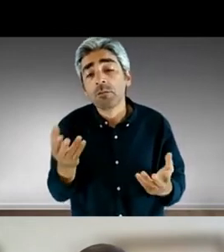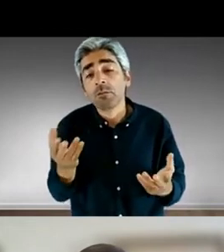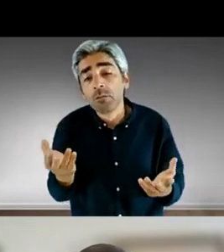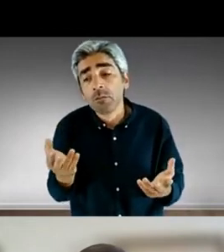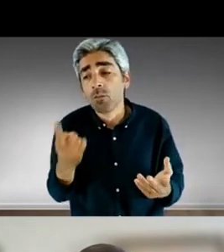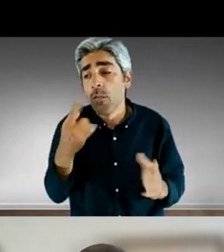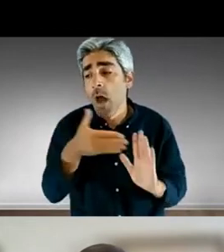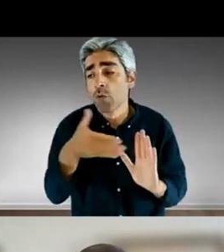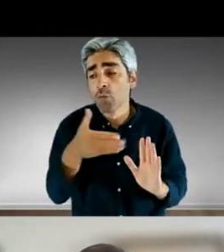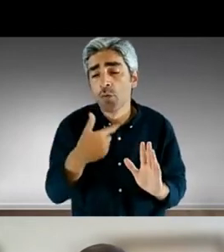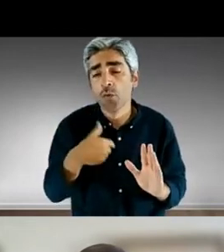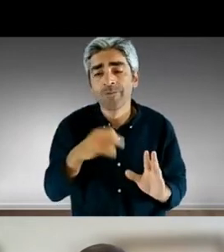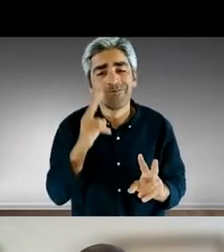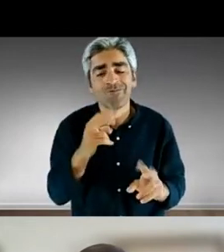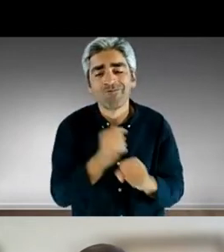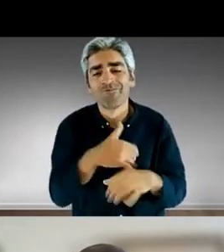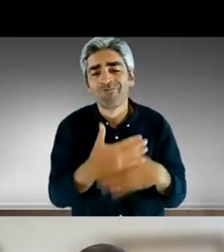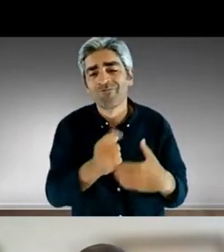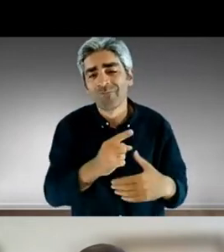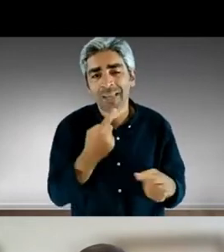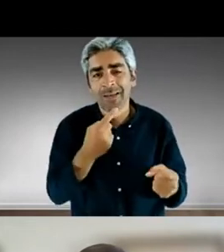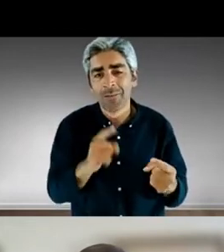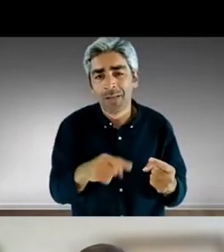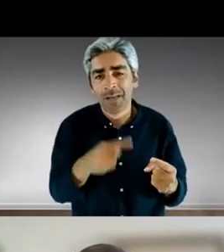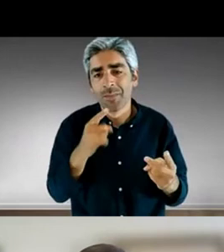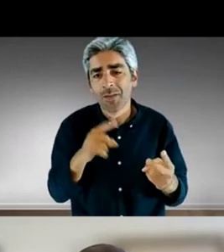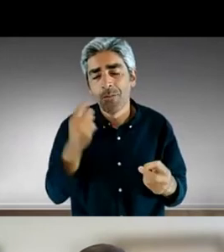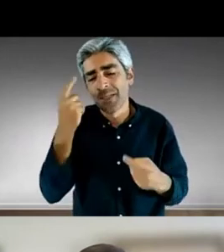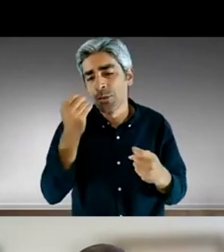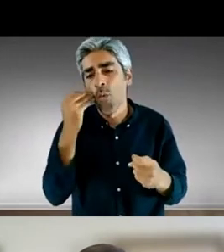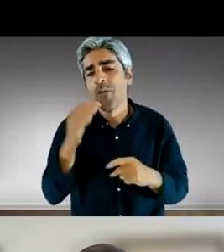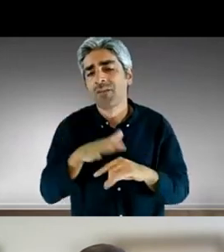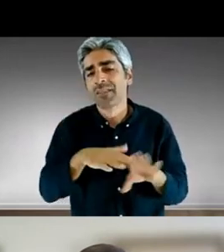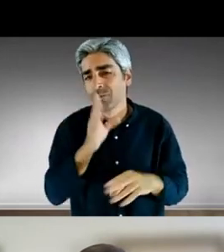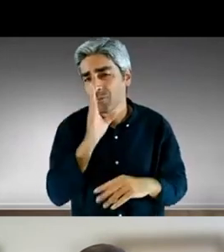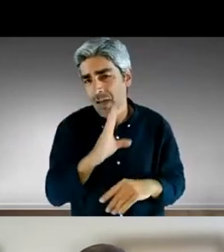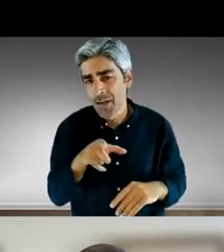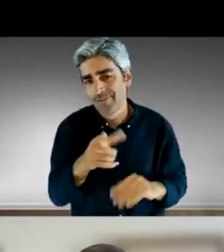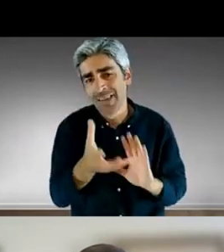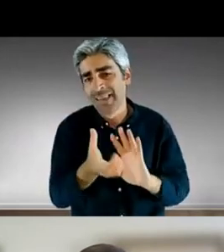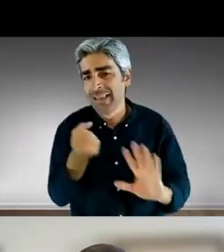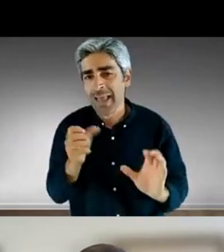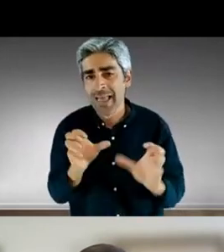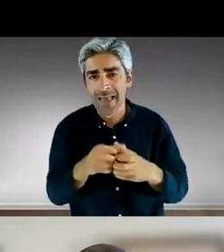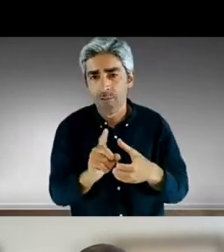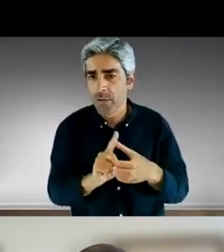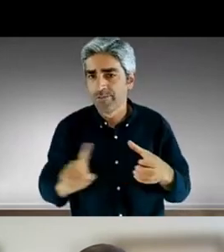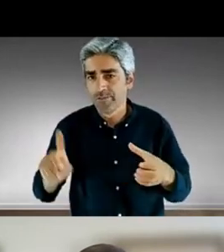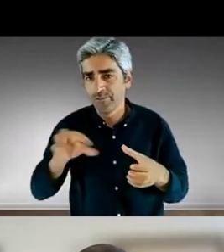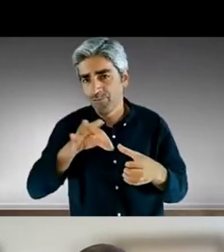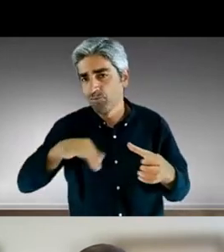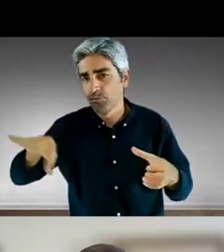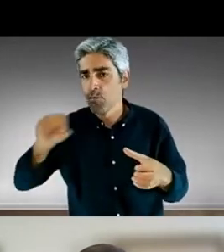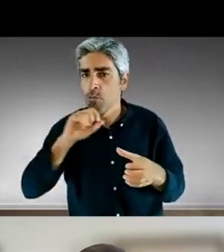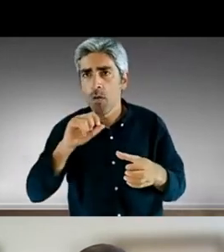uma altura em que achamos que o baixo rendimento é repetitivo, devemos pensar como é que fazemos a retirada desse elemento da equipa. E ele até pode sair da equipa